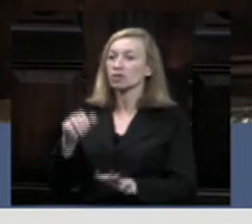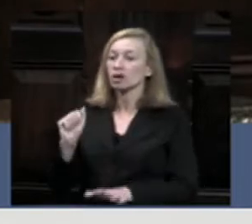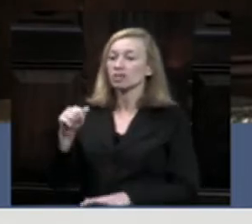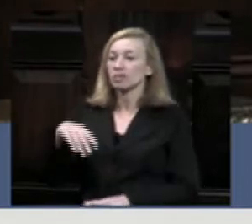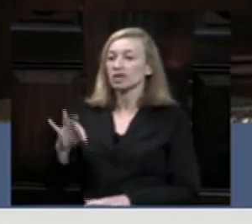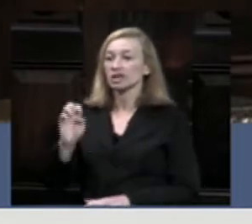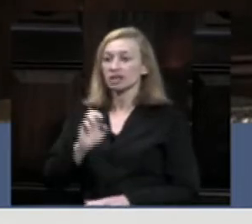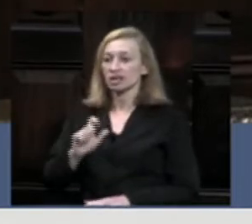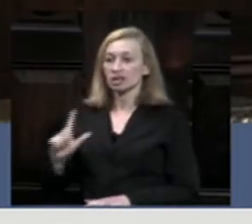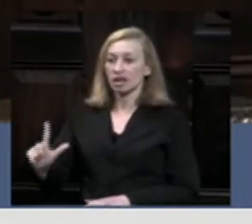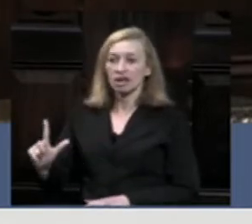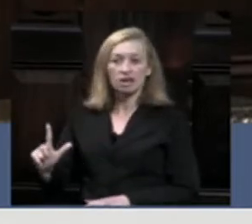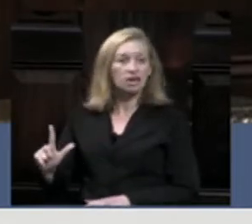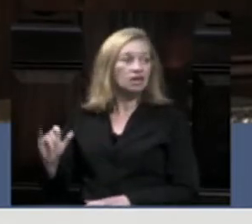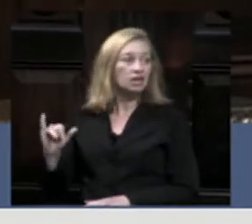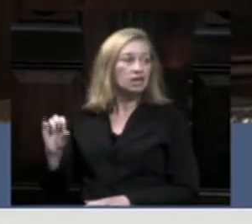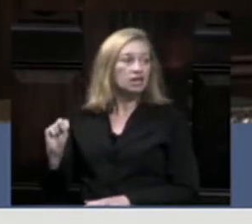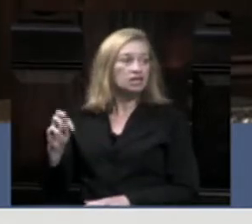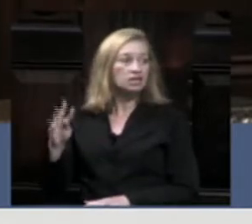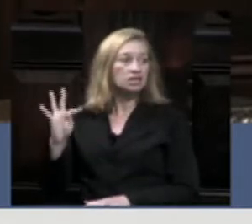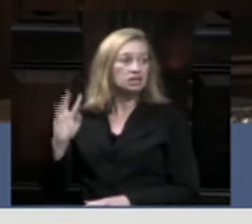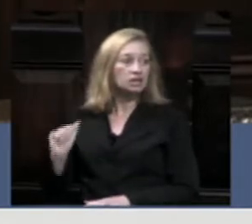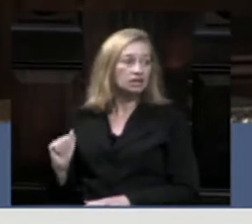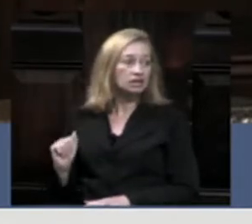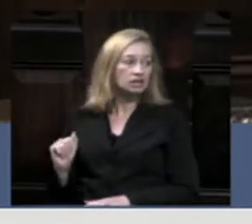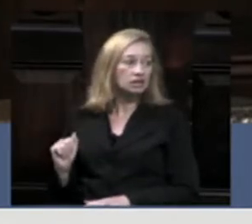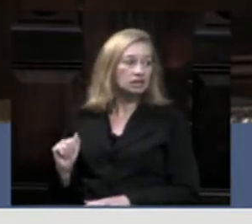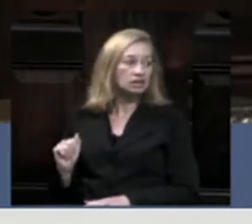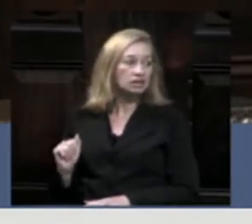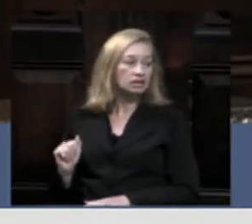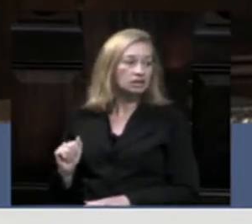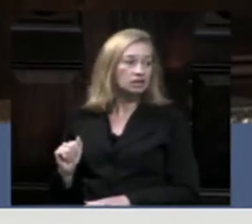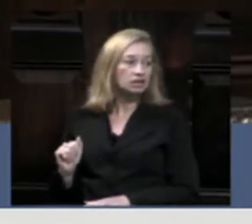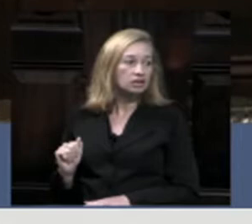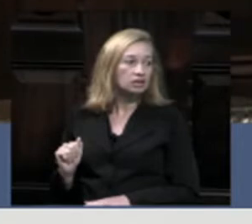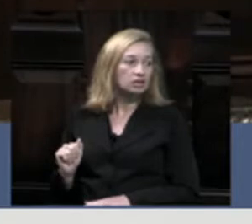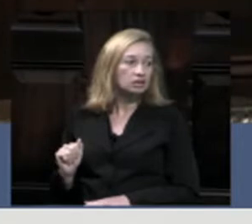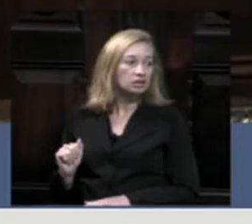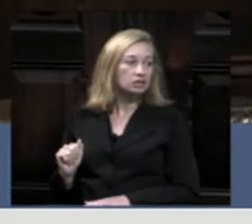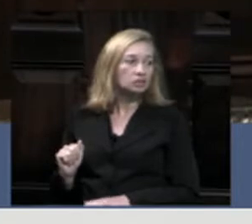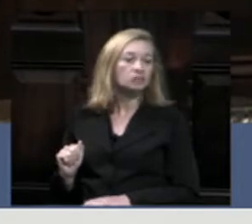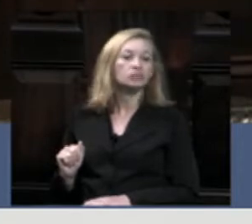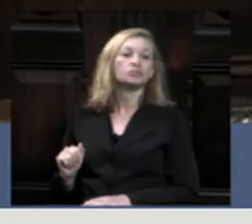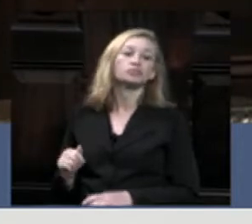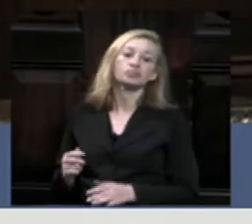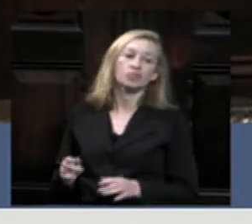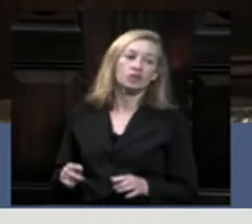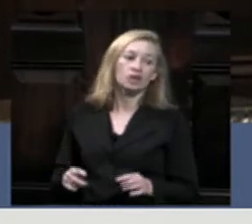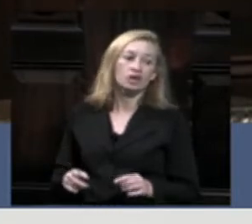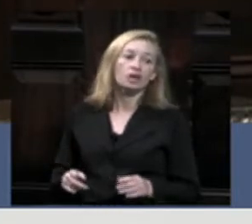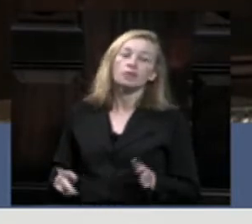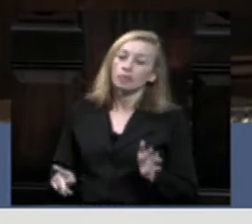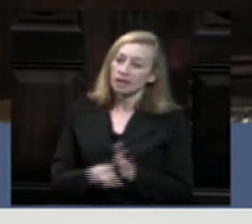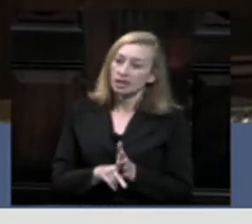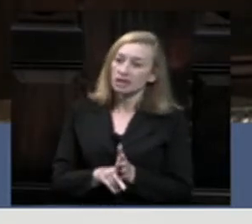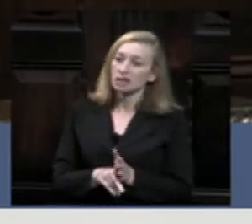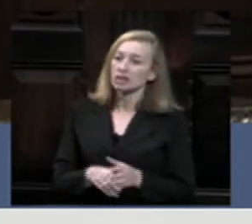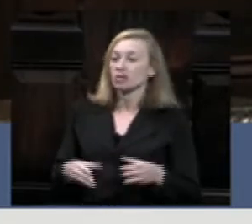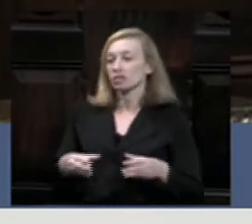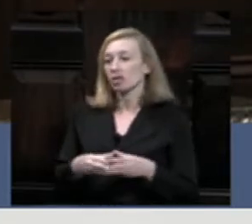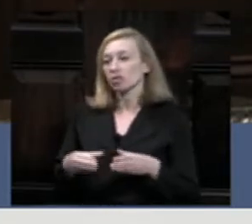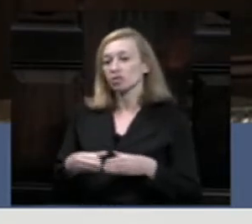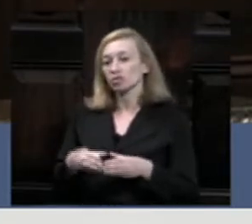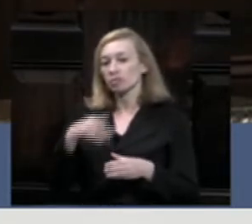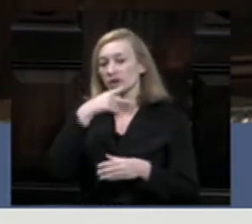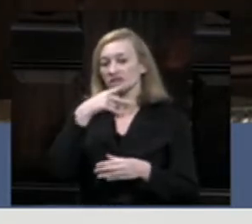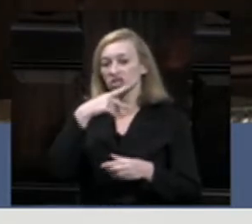militante. Aliás, militou no Partido dos Trabalhadores com